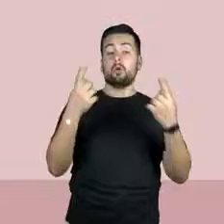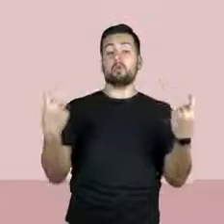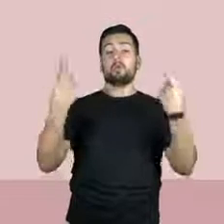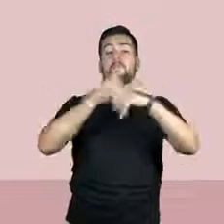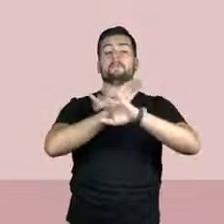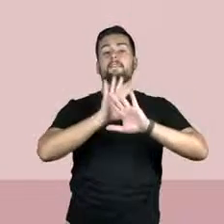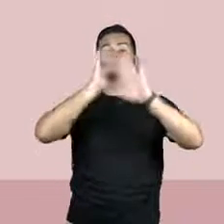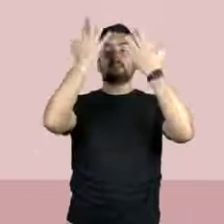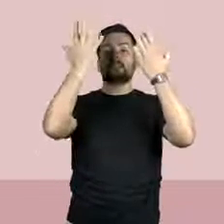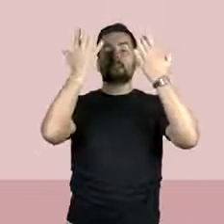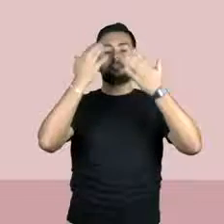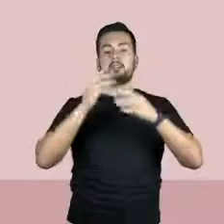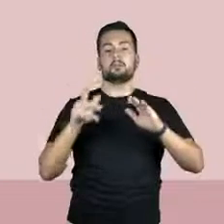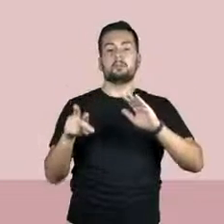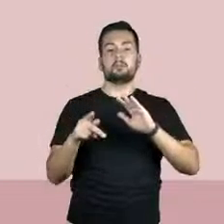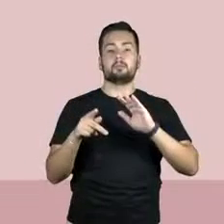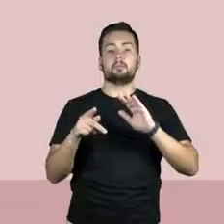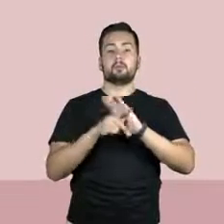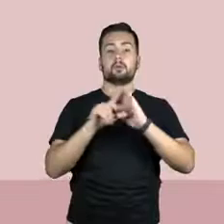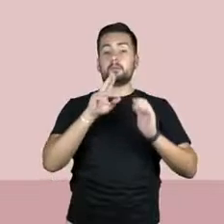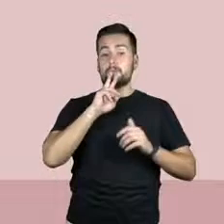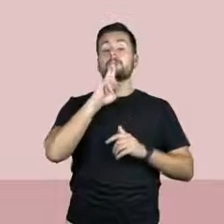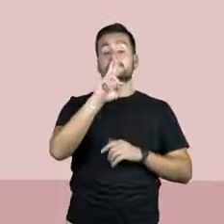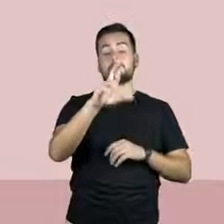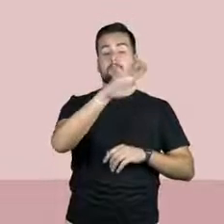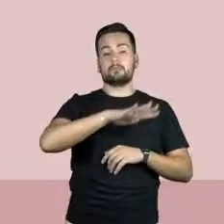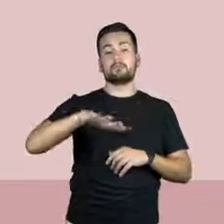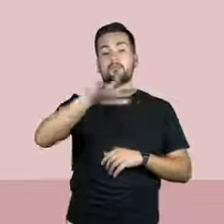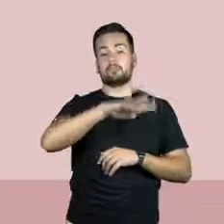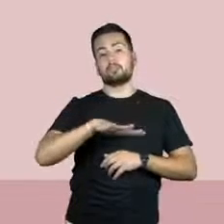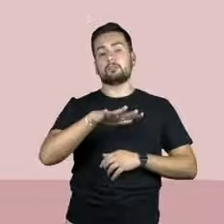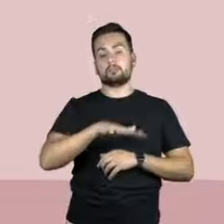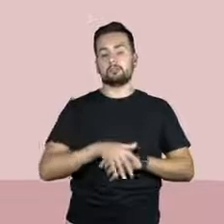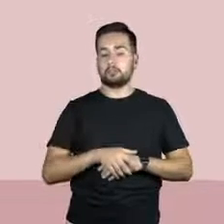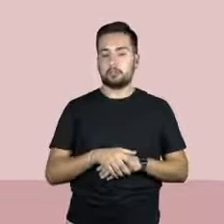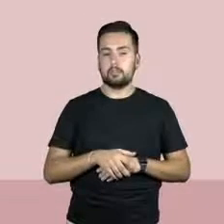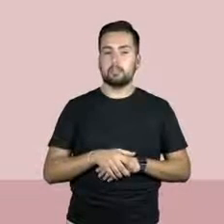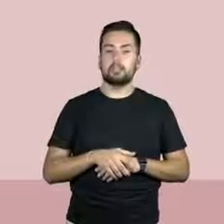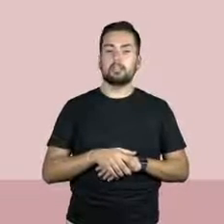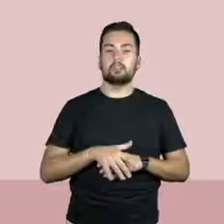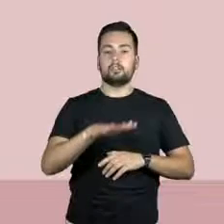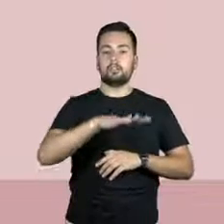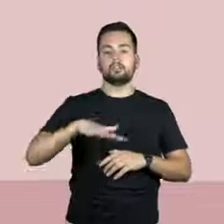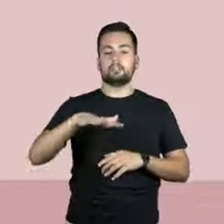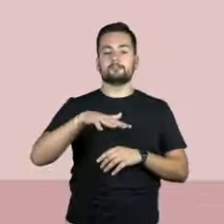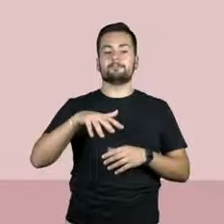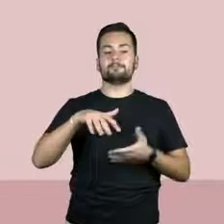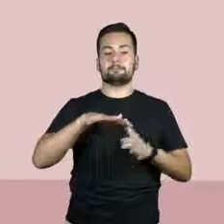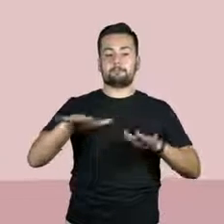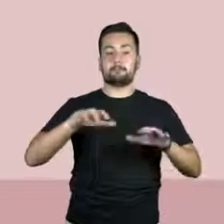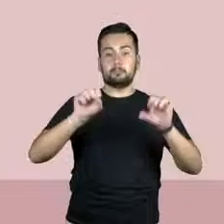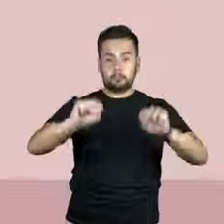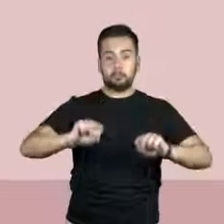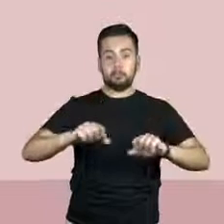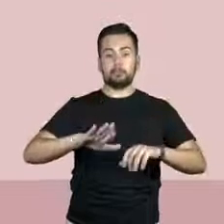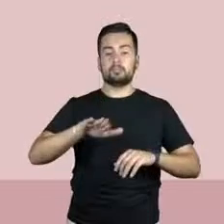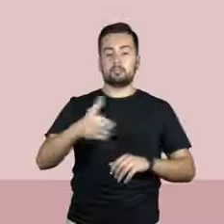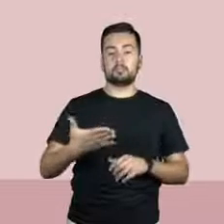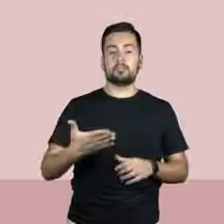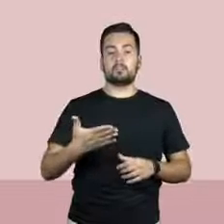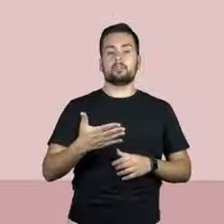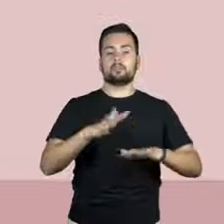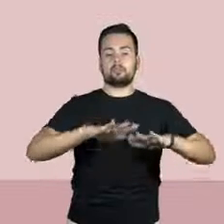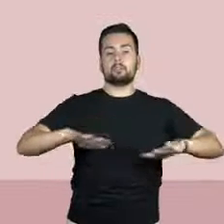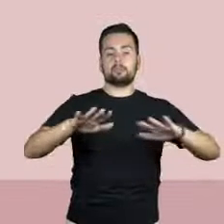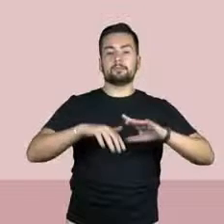contrárias, né? Uma força de reação nessa região, a região estável, tá? nessa superfície. Então,